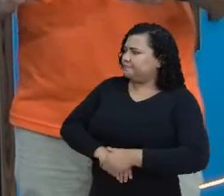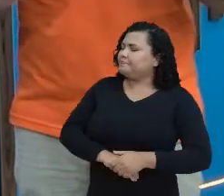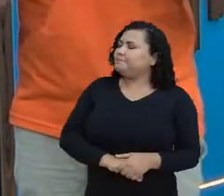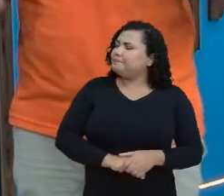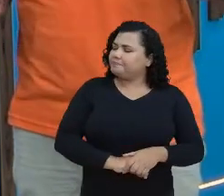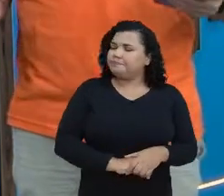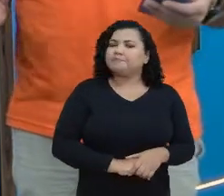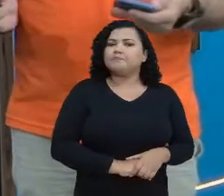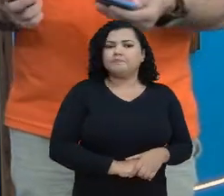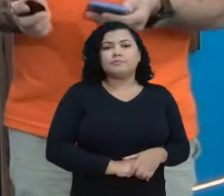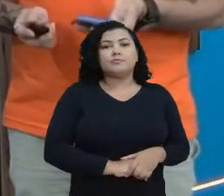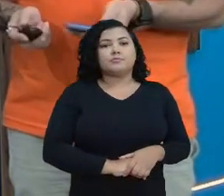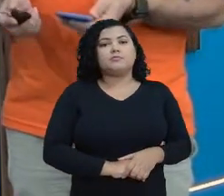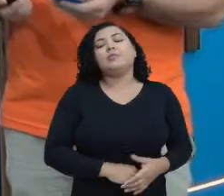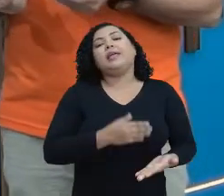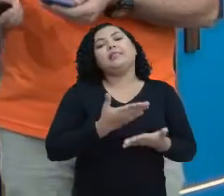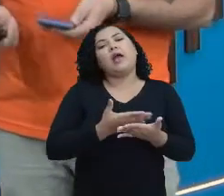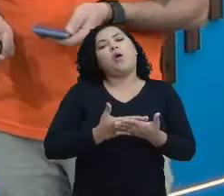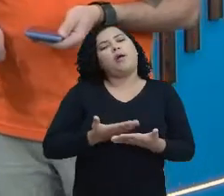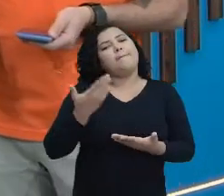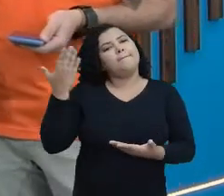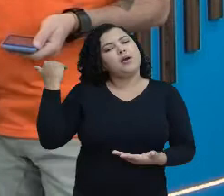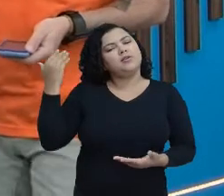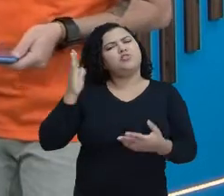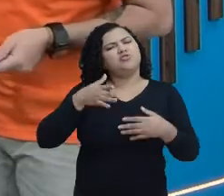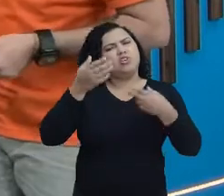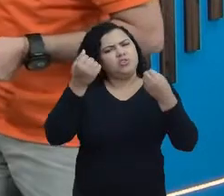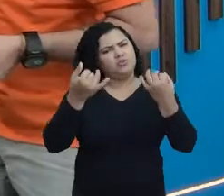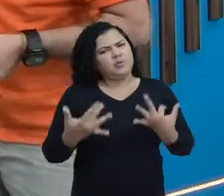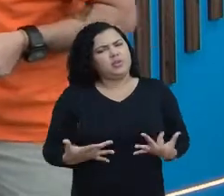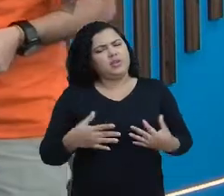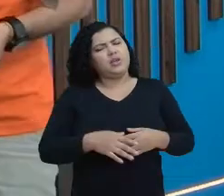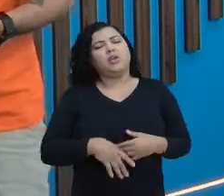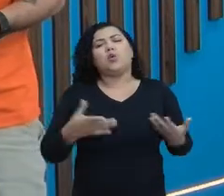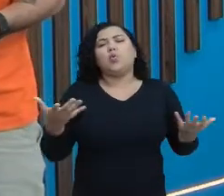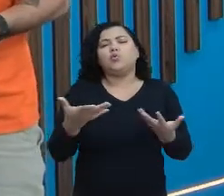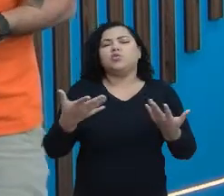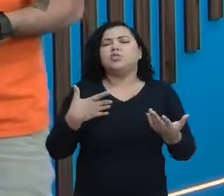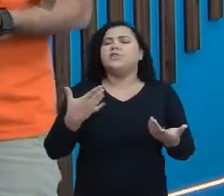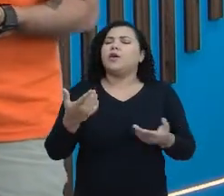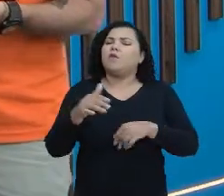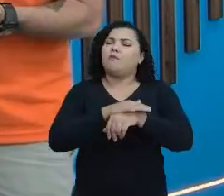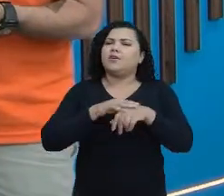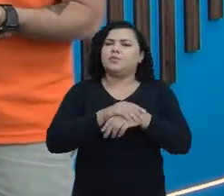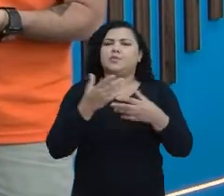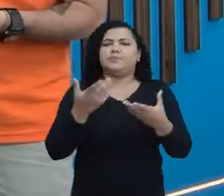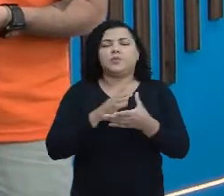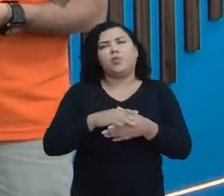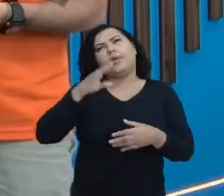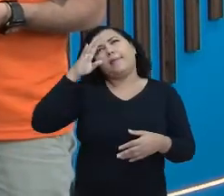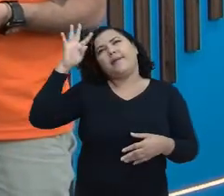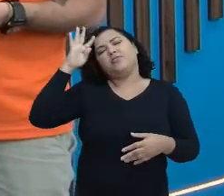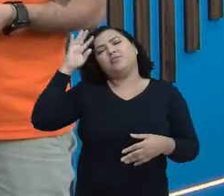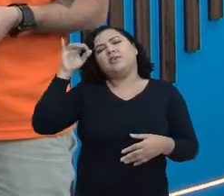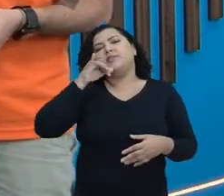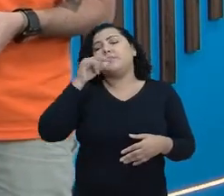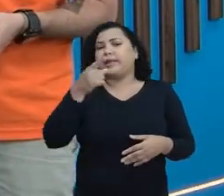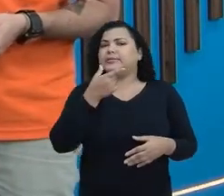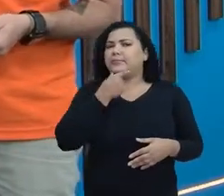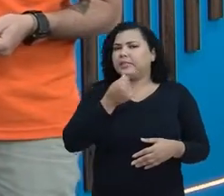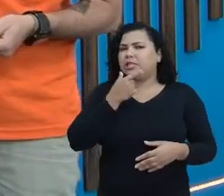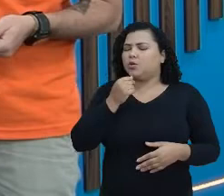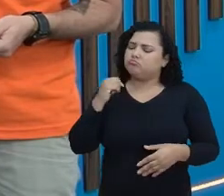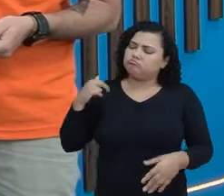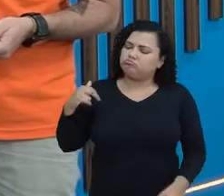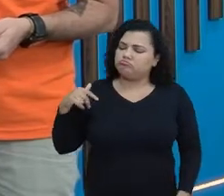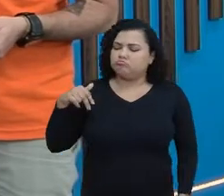mas eu diria que essa situação vai ser a base do que a gente vai discutir na aula de hoje, tá certo? Então imagine que esse garoto, ele está